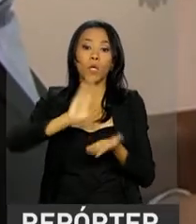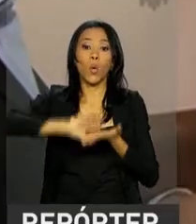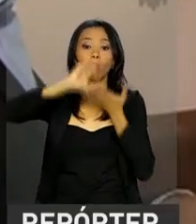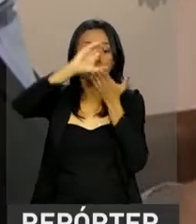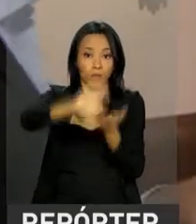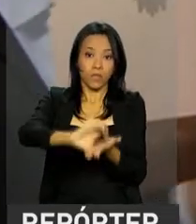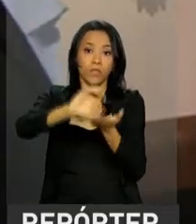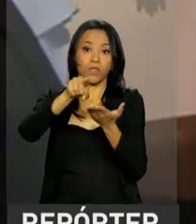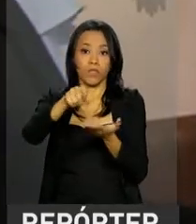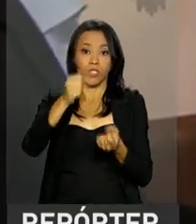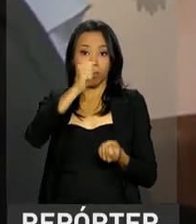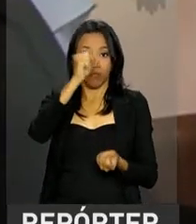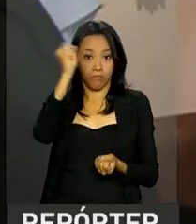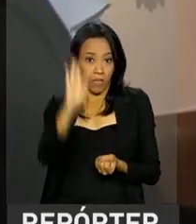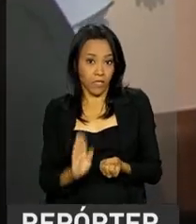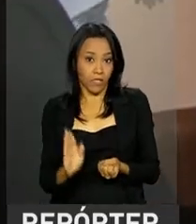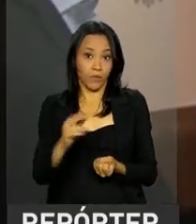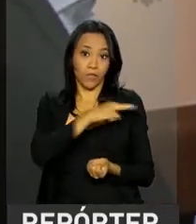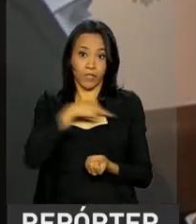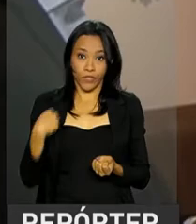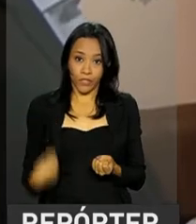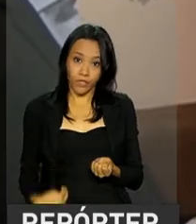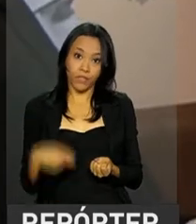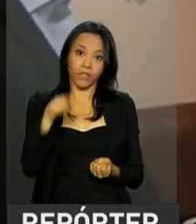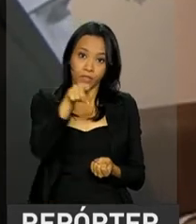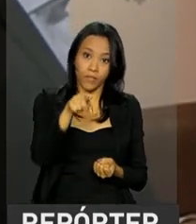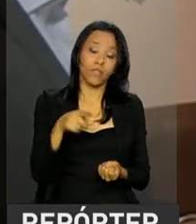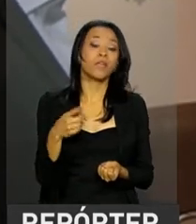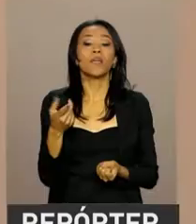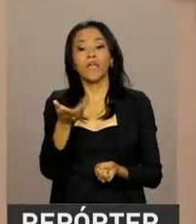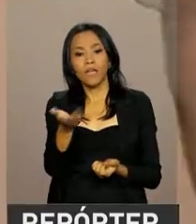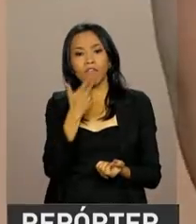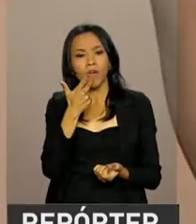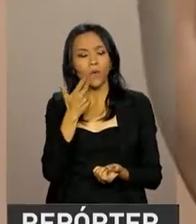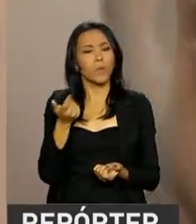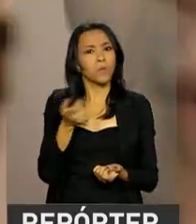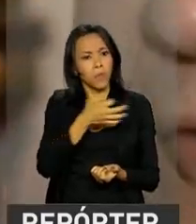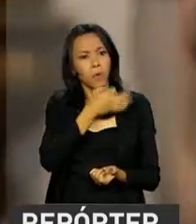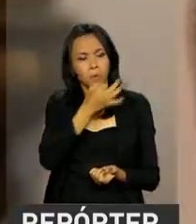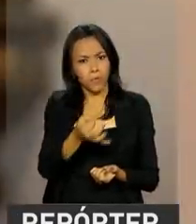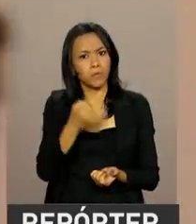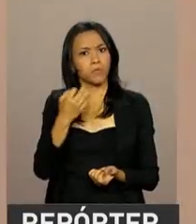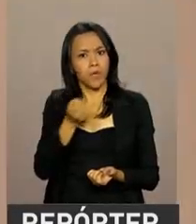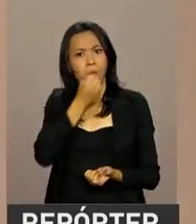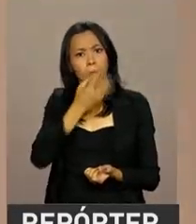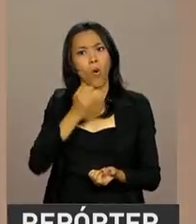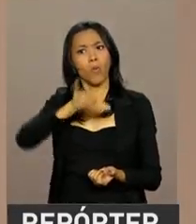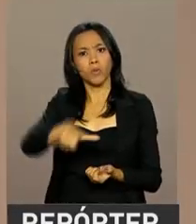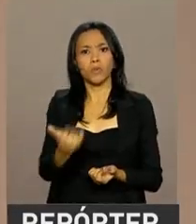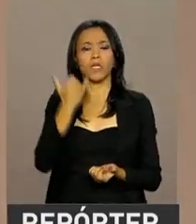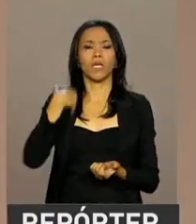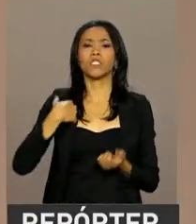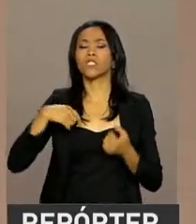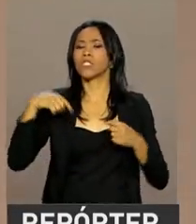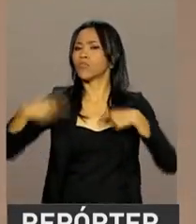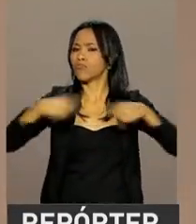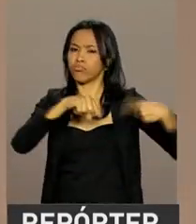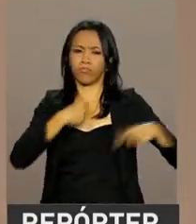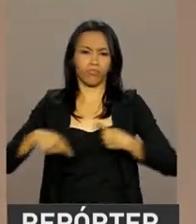a realização da edição latino americana do fórum em nosso país é uma oportunidade de se debater temas mundiais